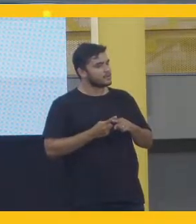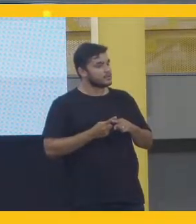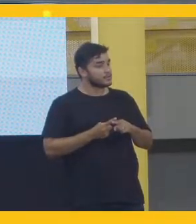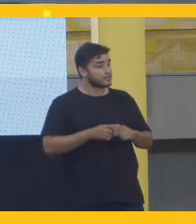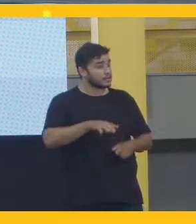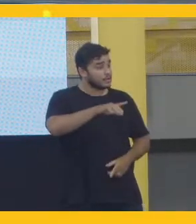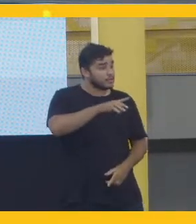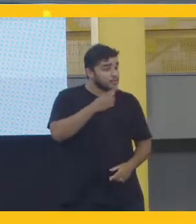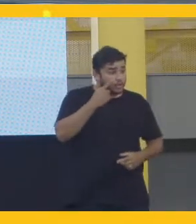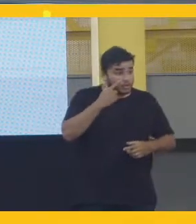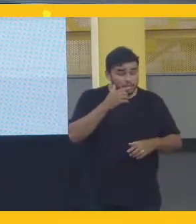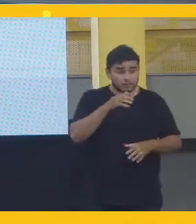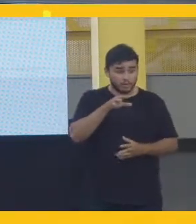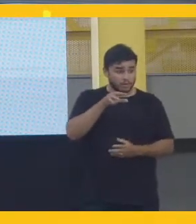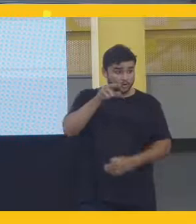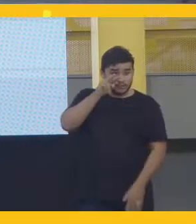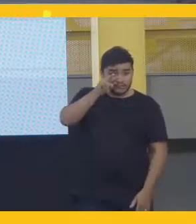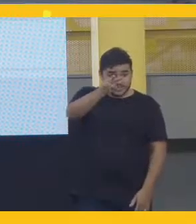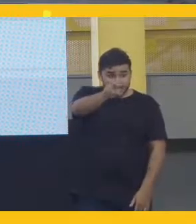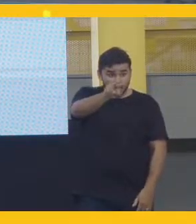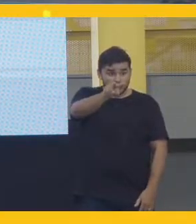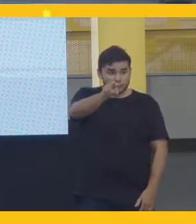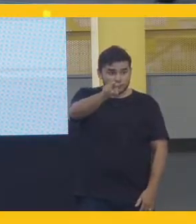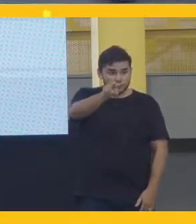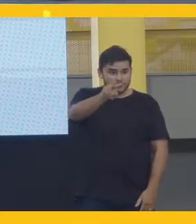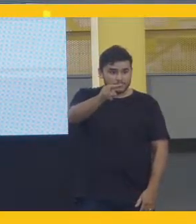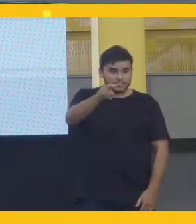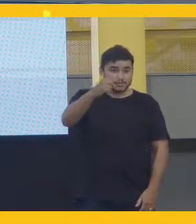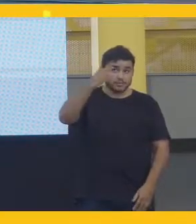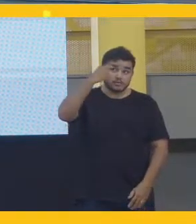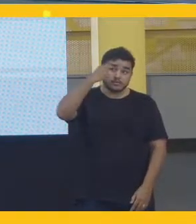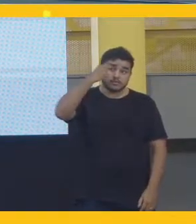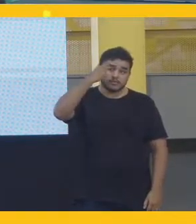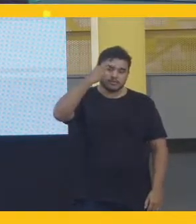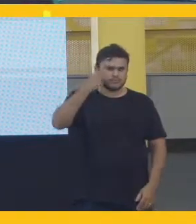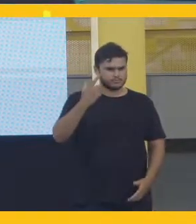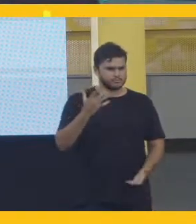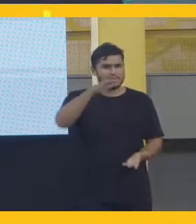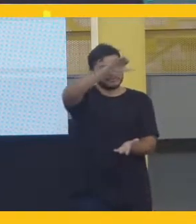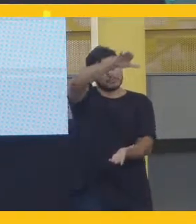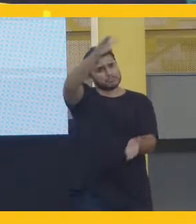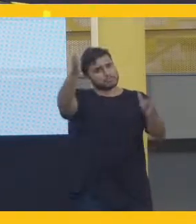de cabeça para baixo. Mas por que que eu não tenho essa sensação de ver o mundo de ponta cabeça?